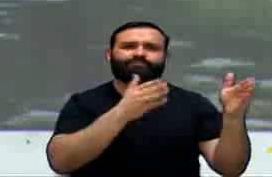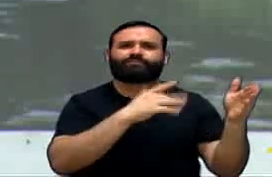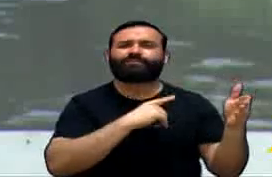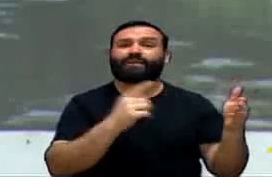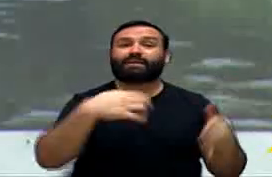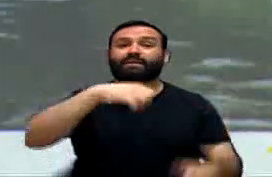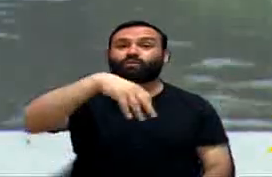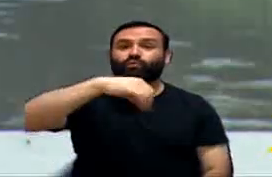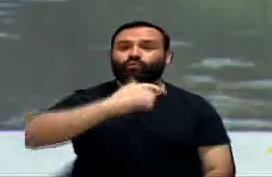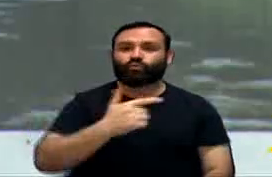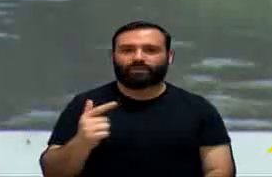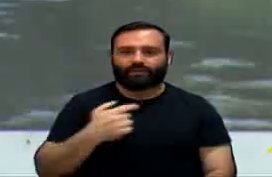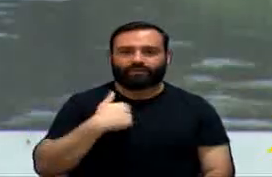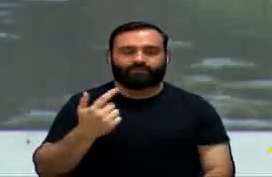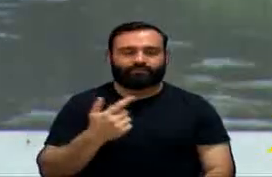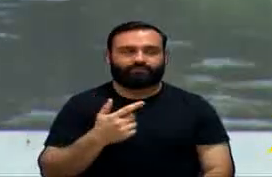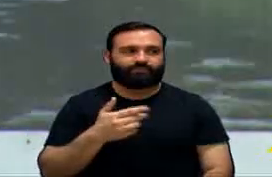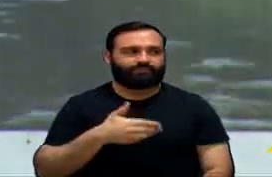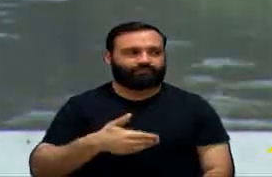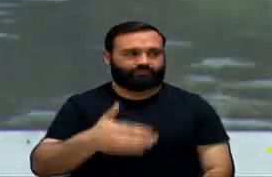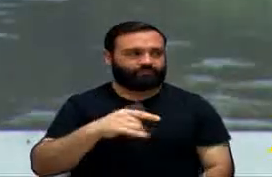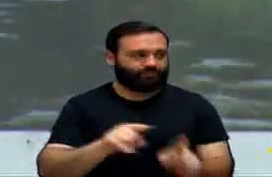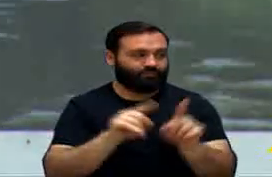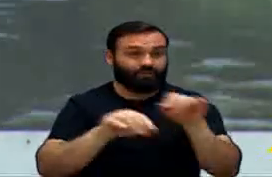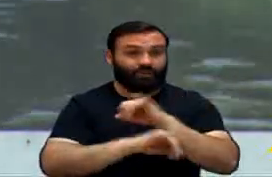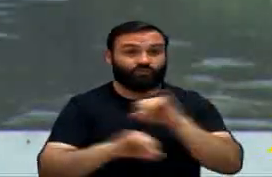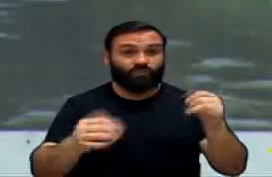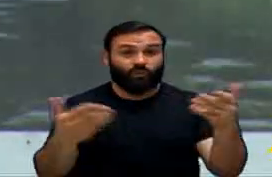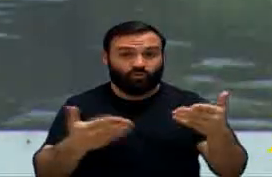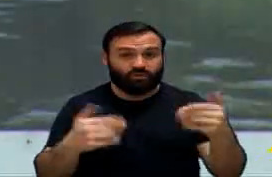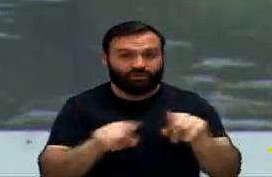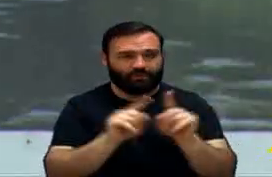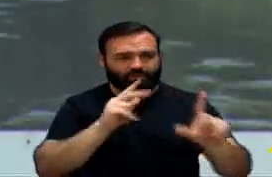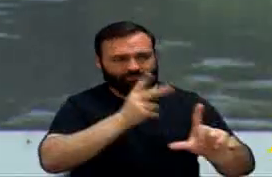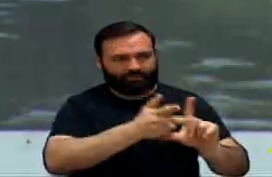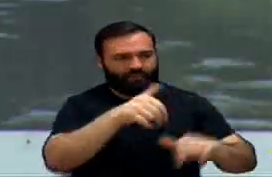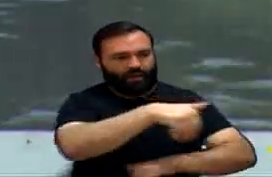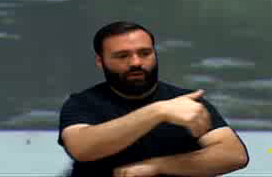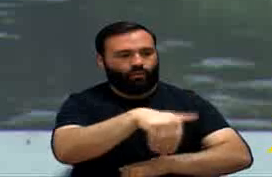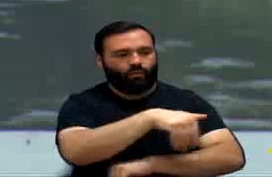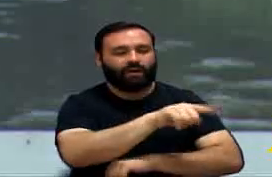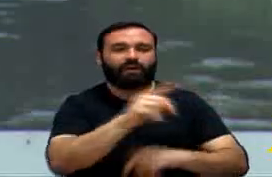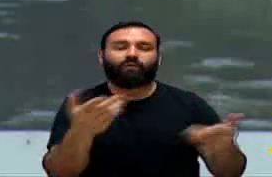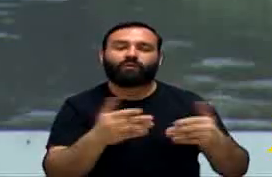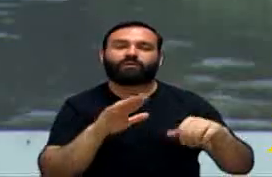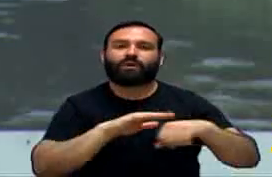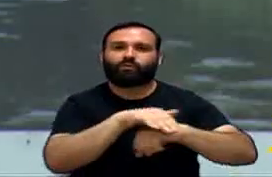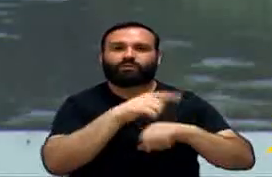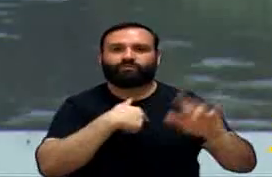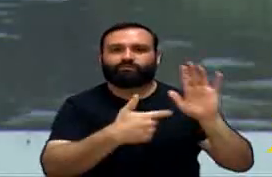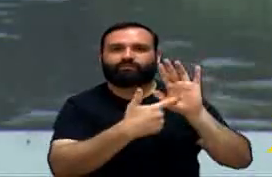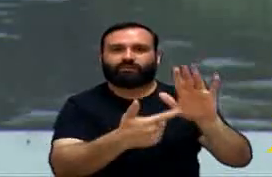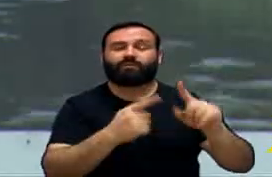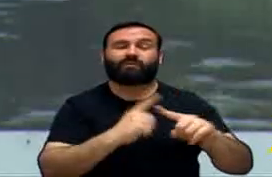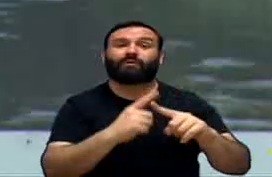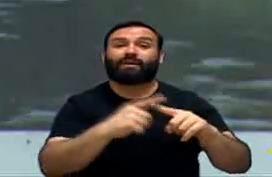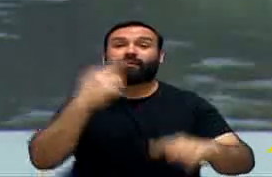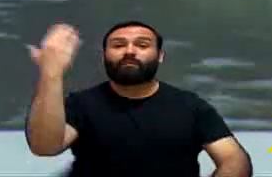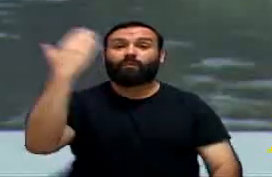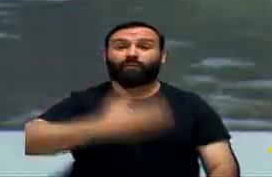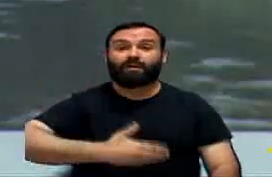sem iluminação então eu vou fazer uma até uma divulgação hoje mostrar como que tá essa rua lá hoje à noite porque foi